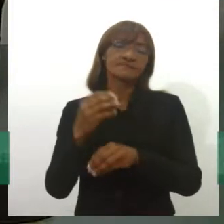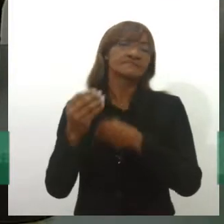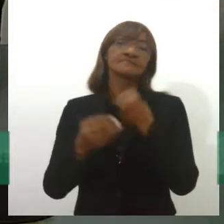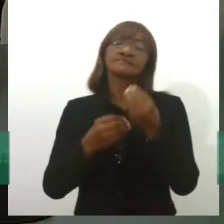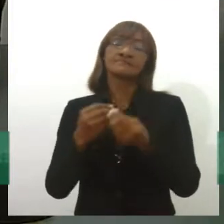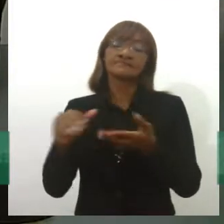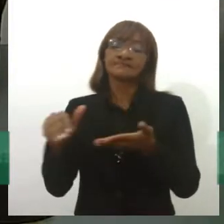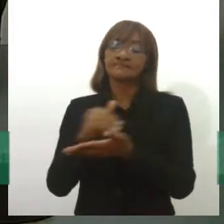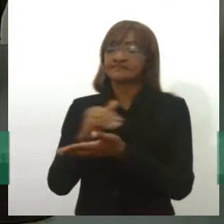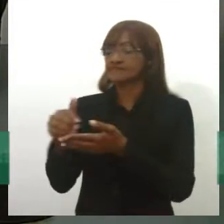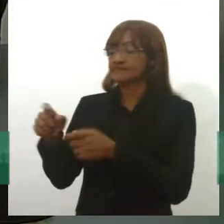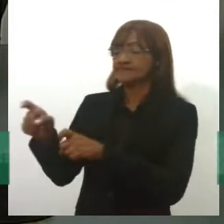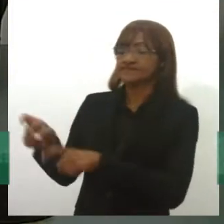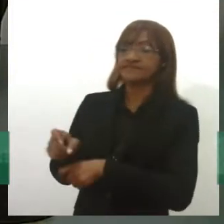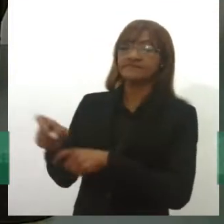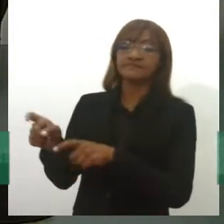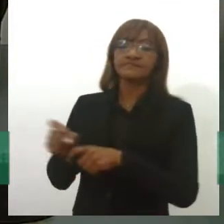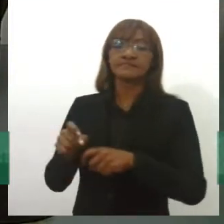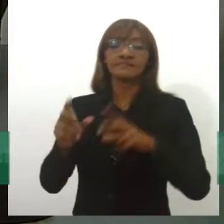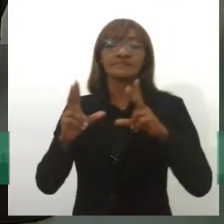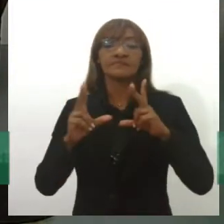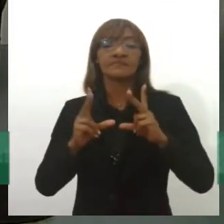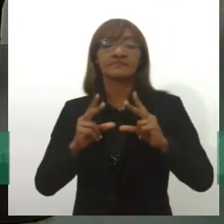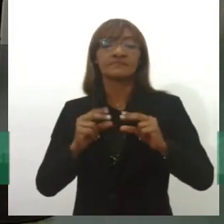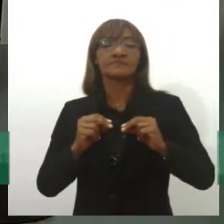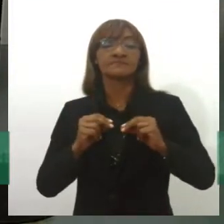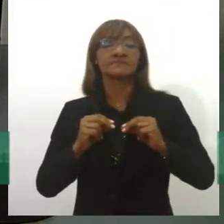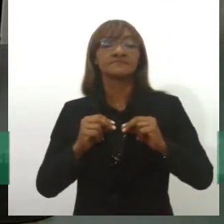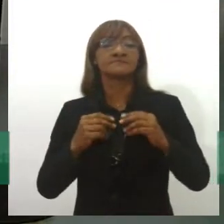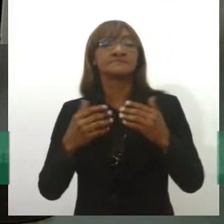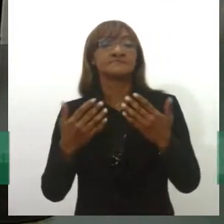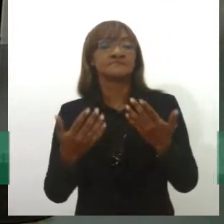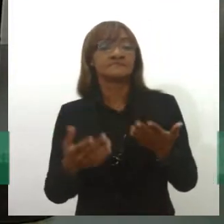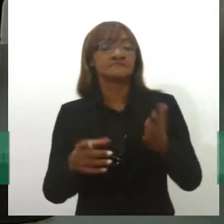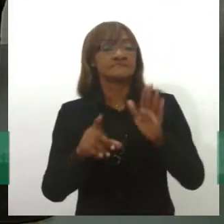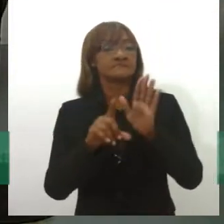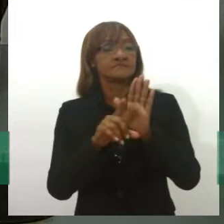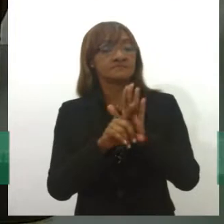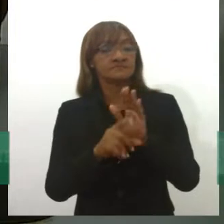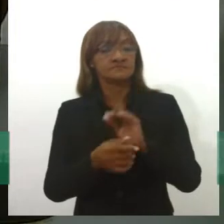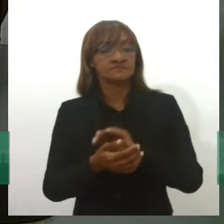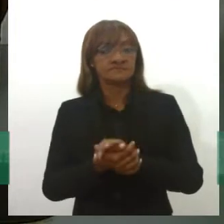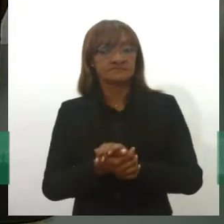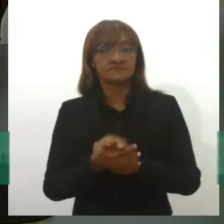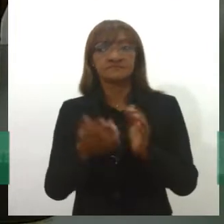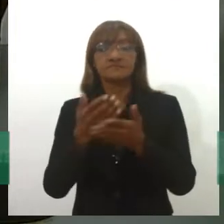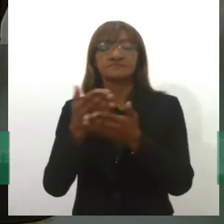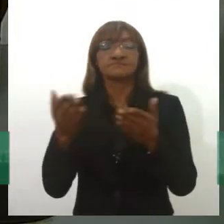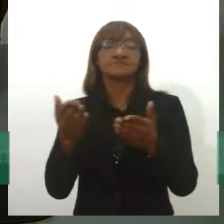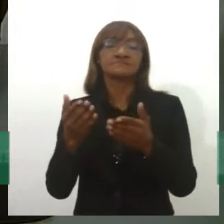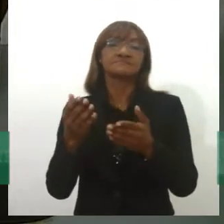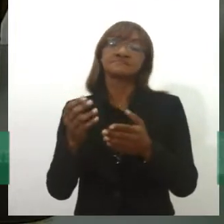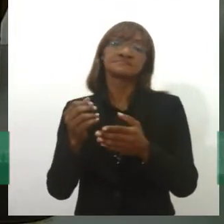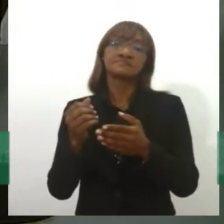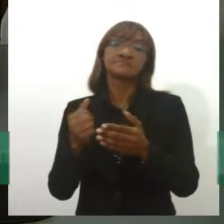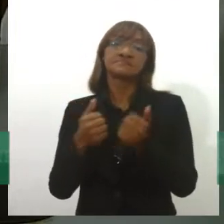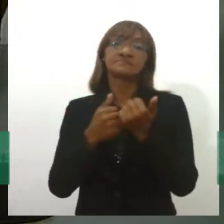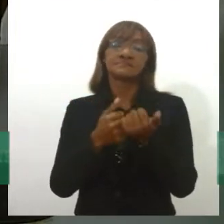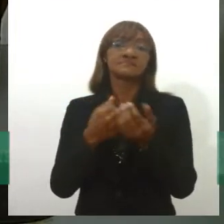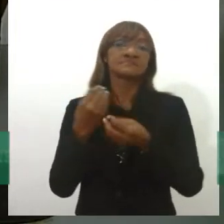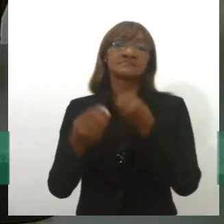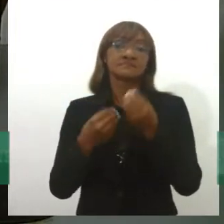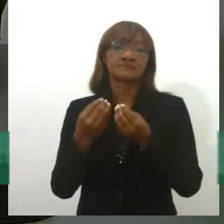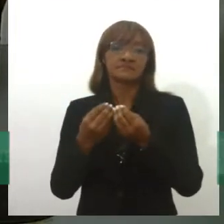da Fazenda receberam essa regulamentação e como a Concefaz está aí auxiliando nesse processo?